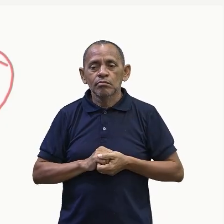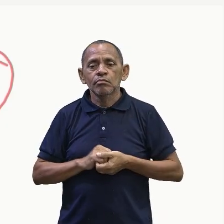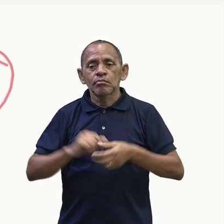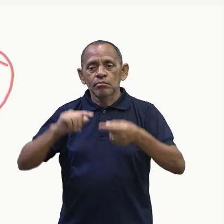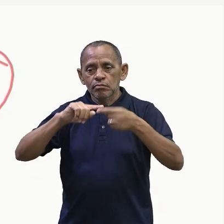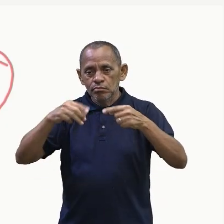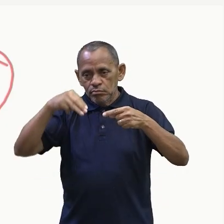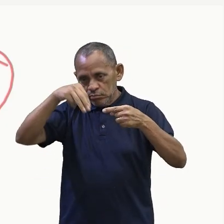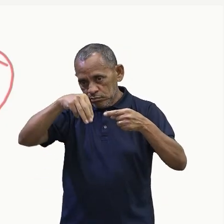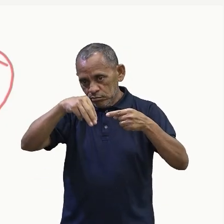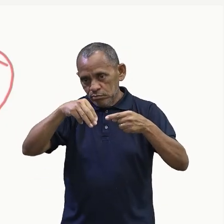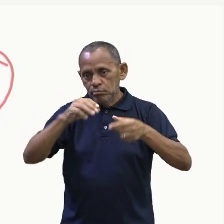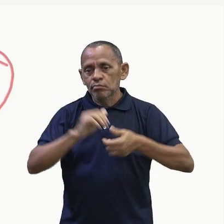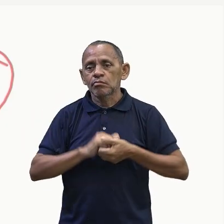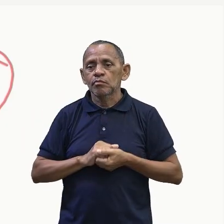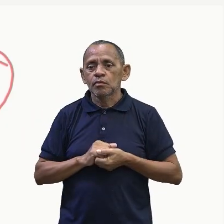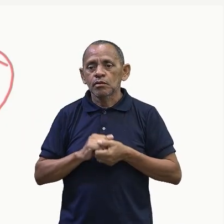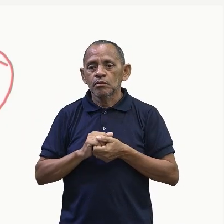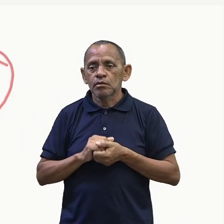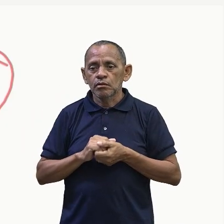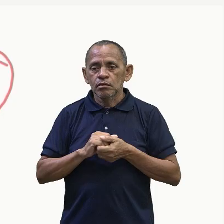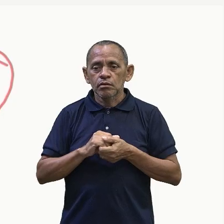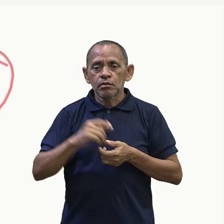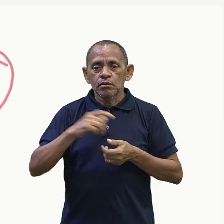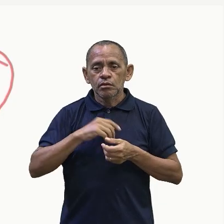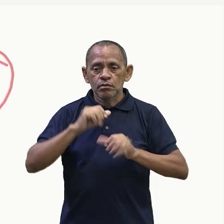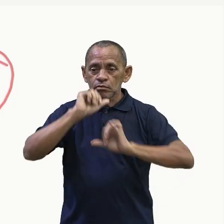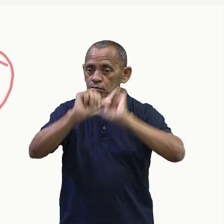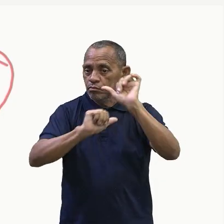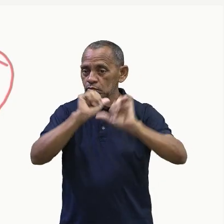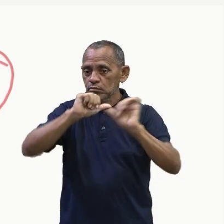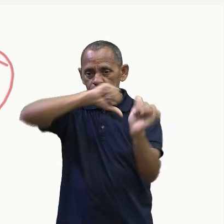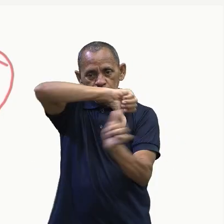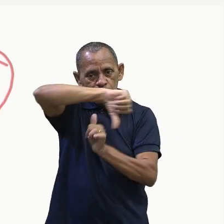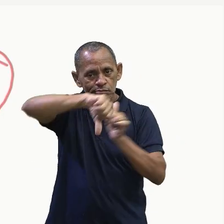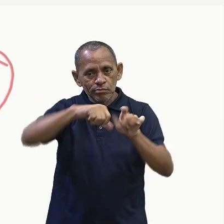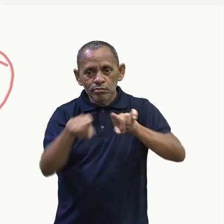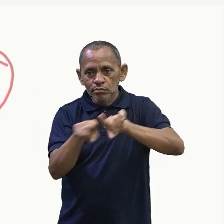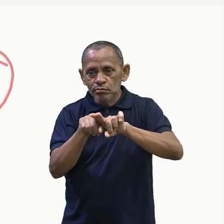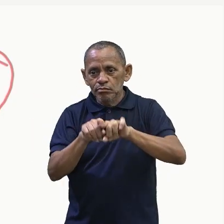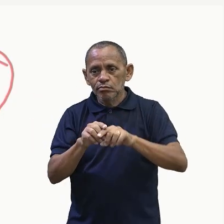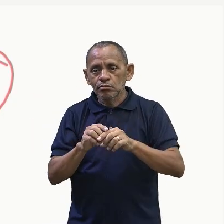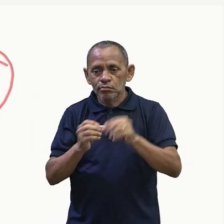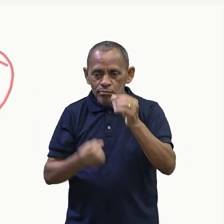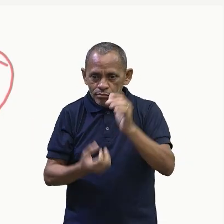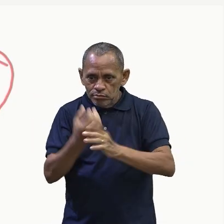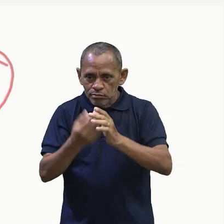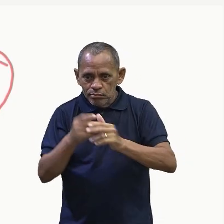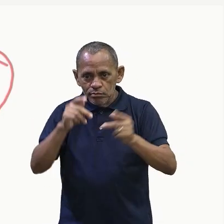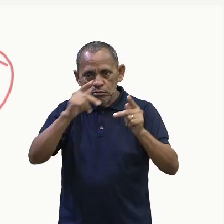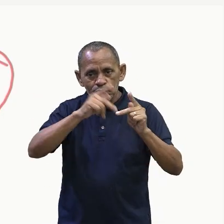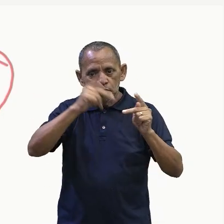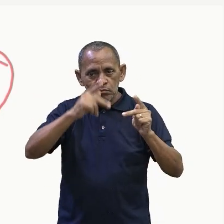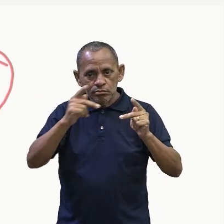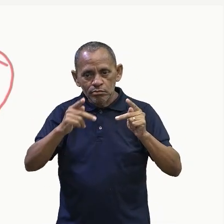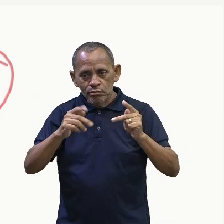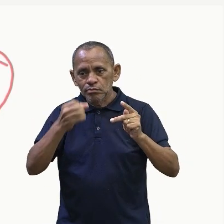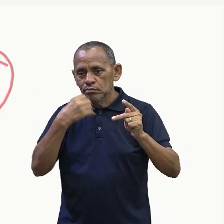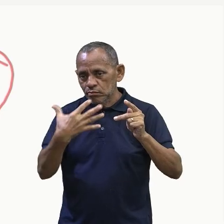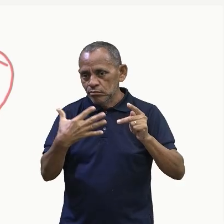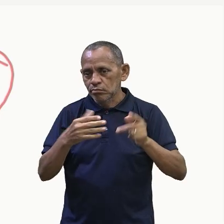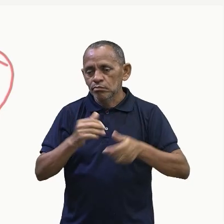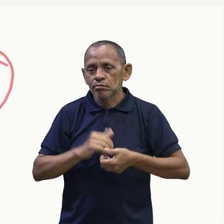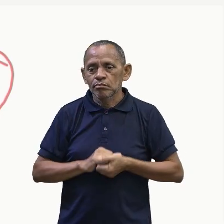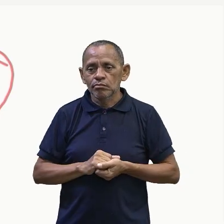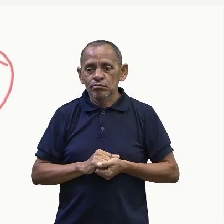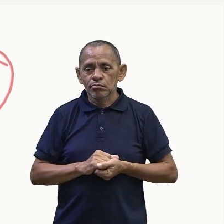ele passa para mais mudanças, para então se tornar uma proteína útil, né?